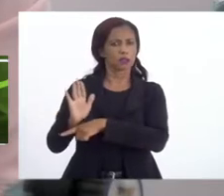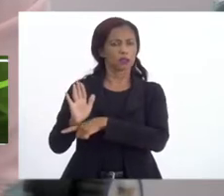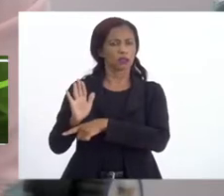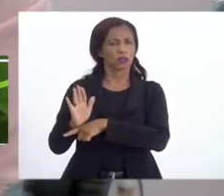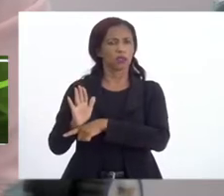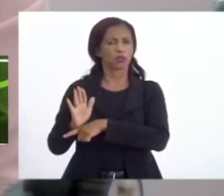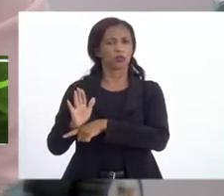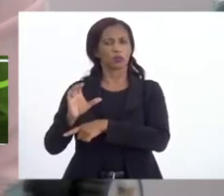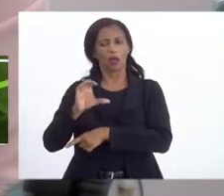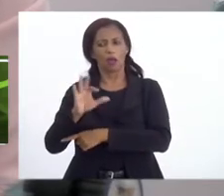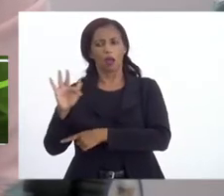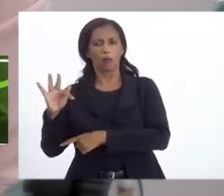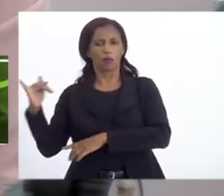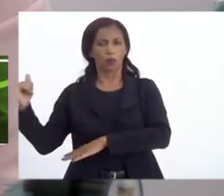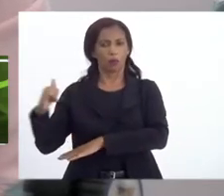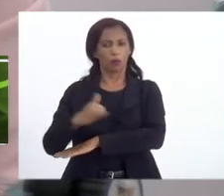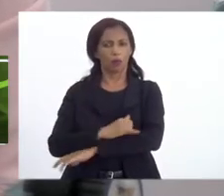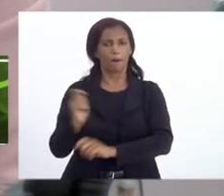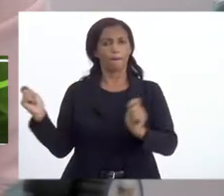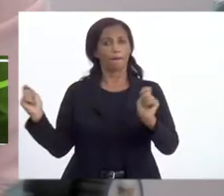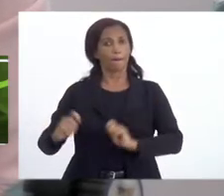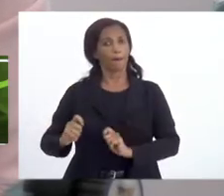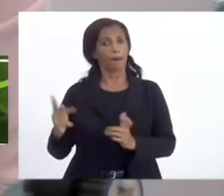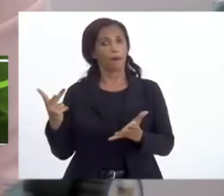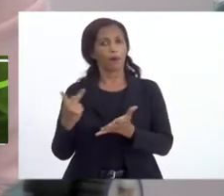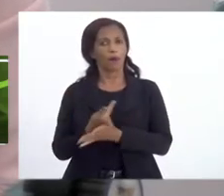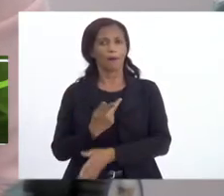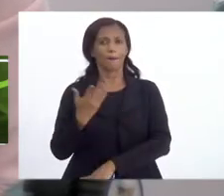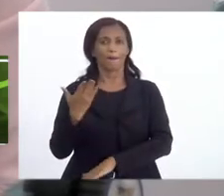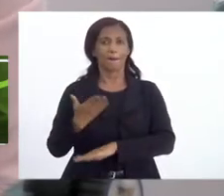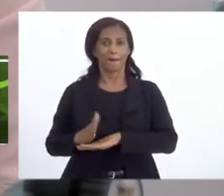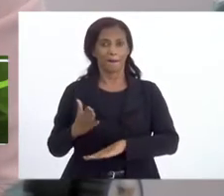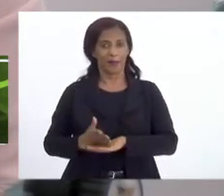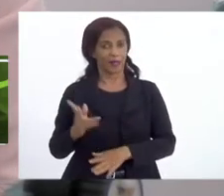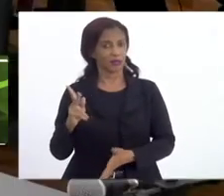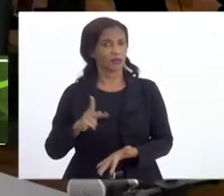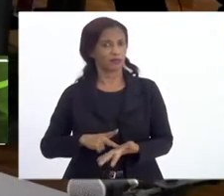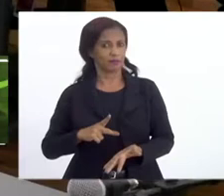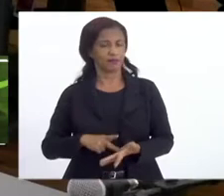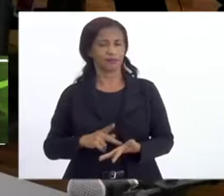aeroporto de Cabo Frio, de fato, possa acontecer na prática.